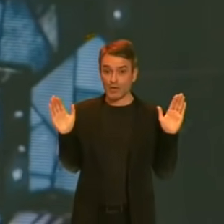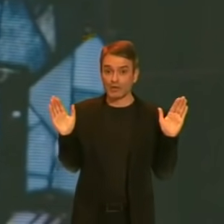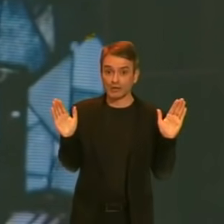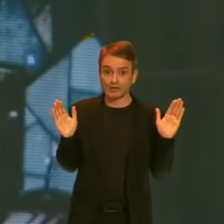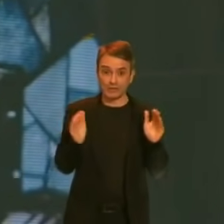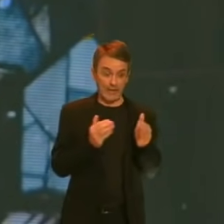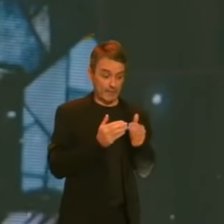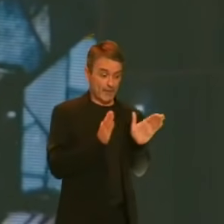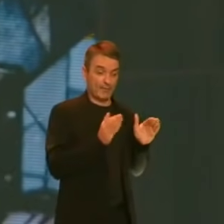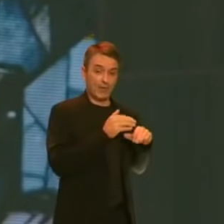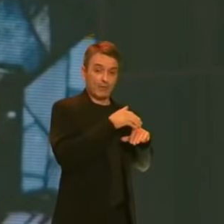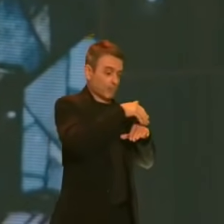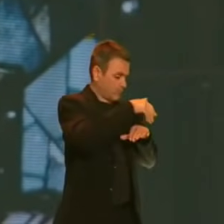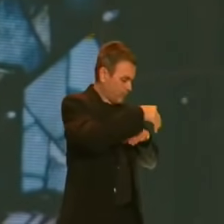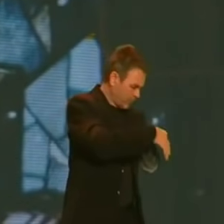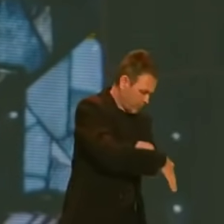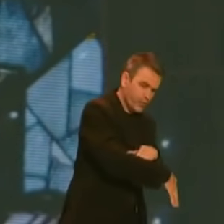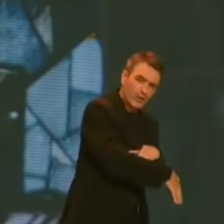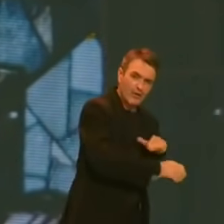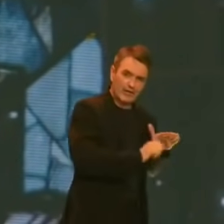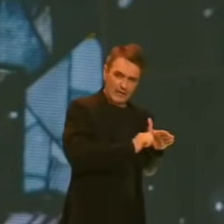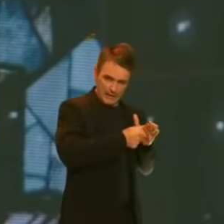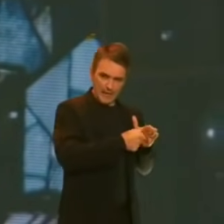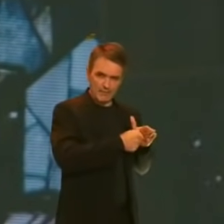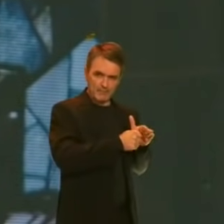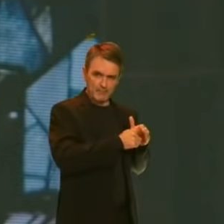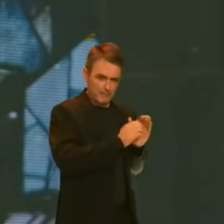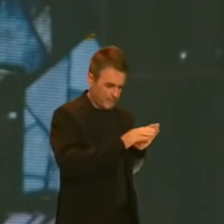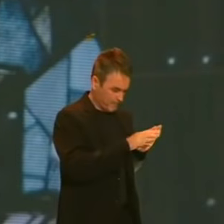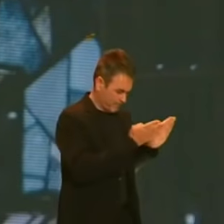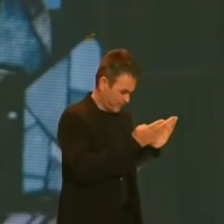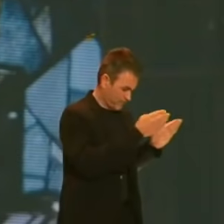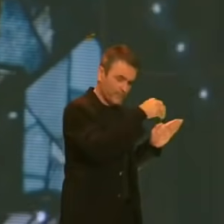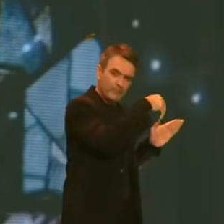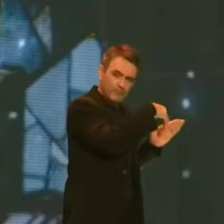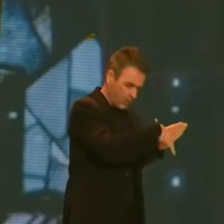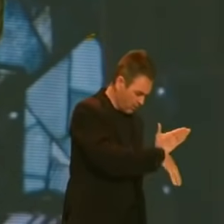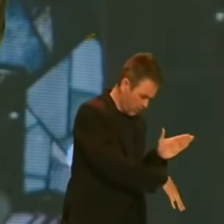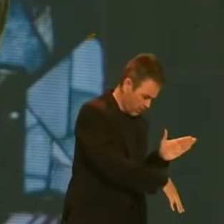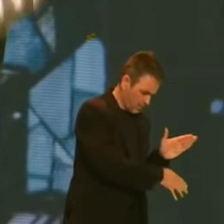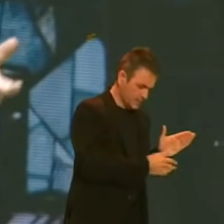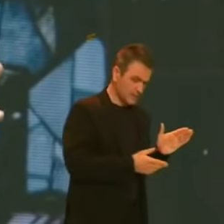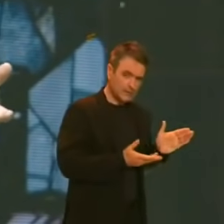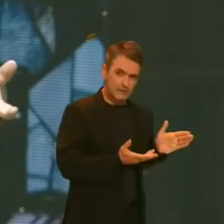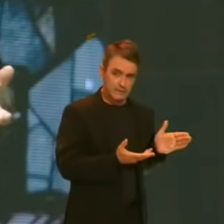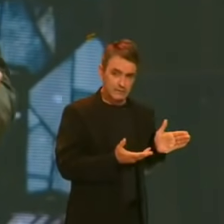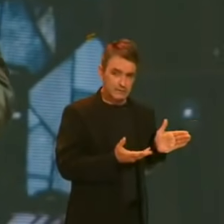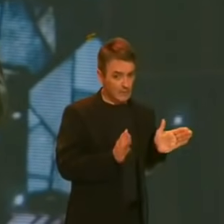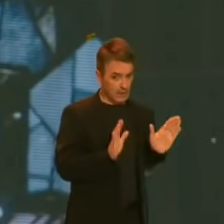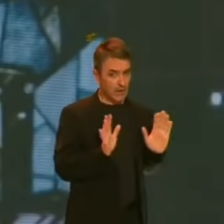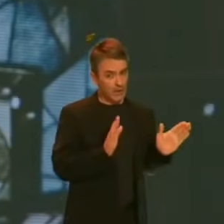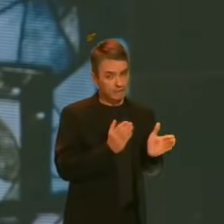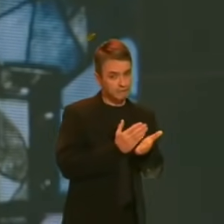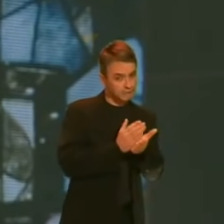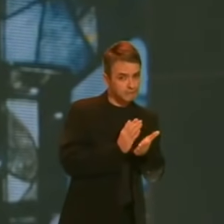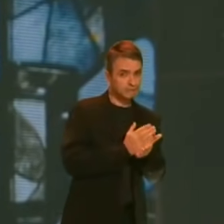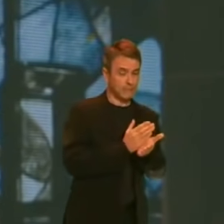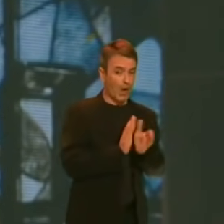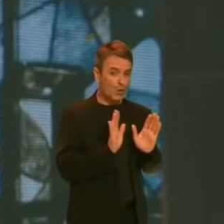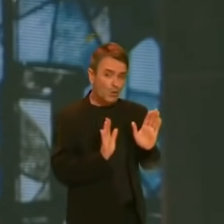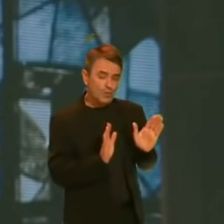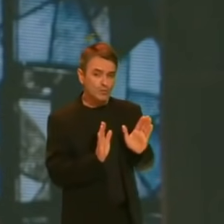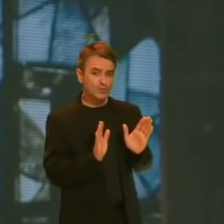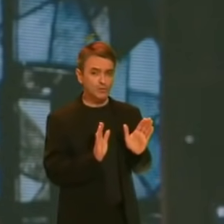do abismo e vai desprender alguns, não todos,